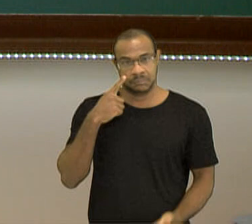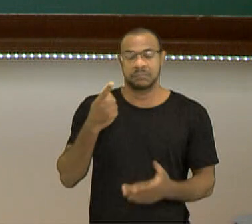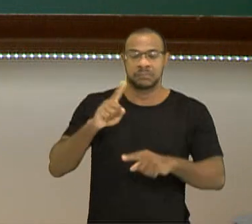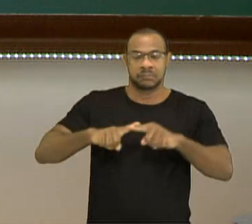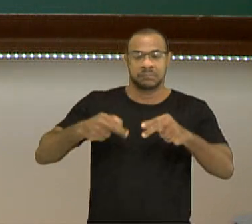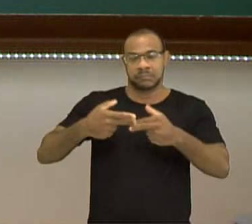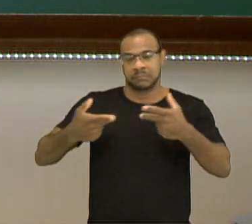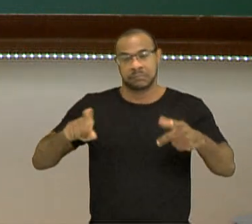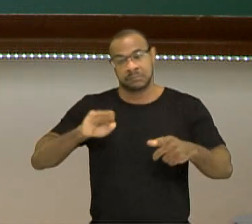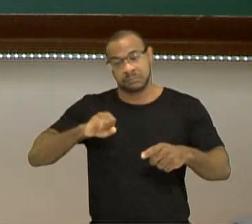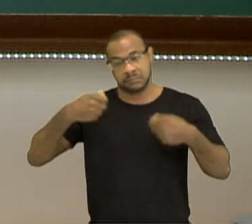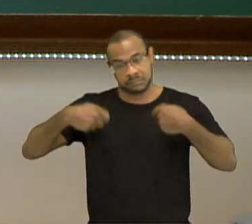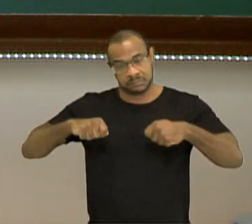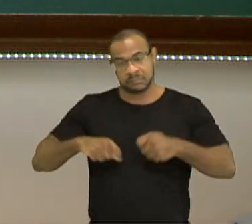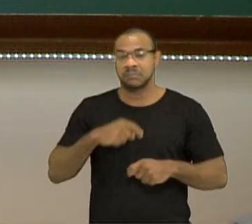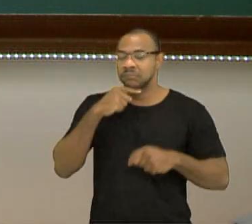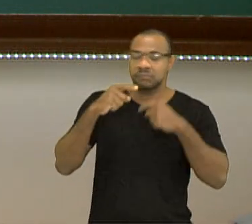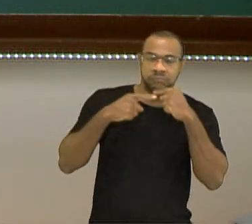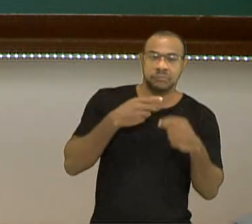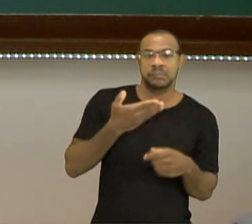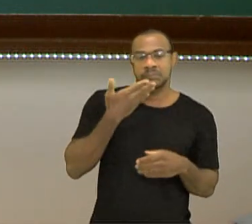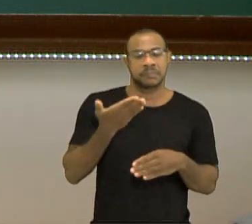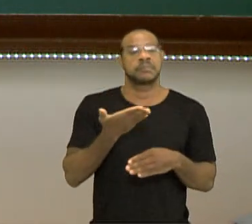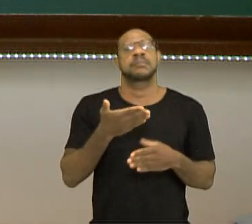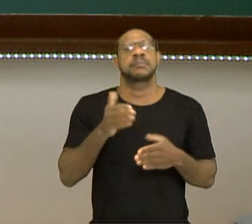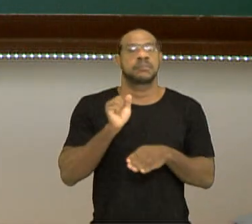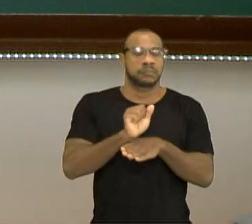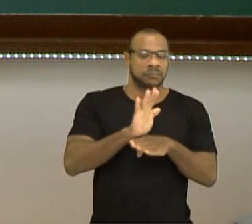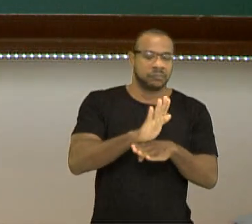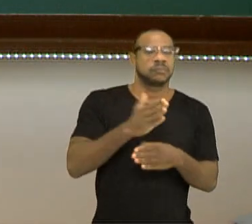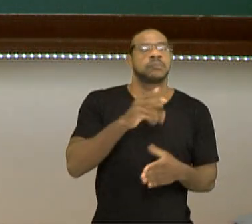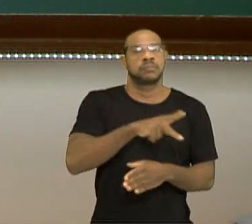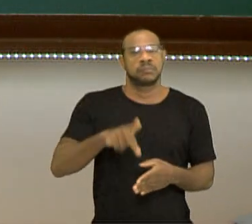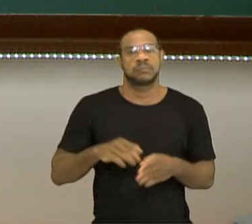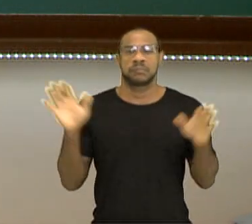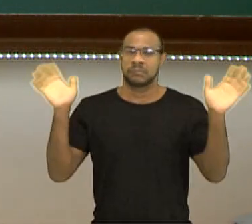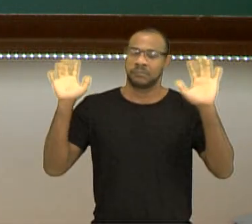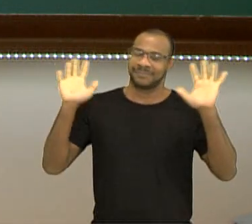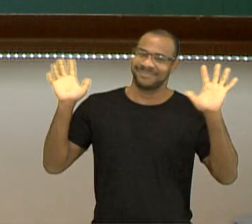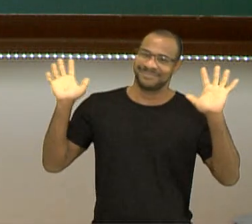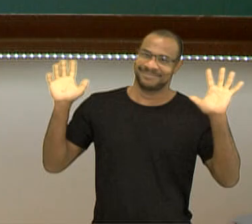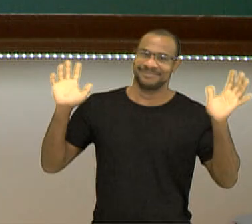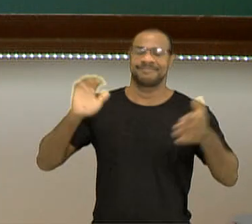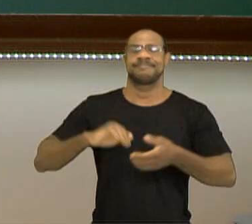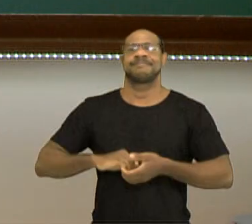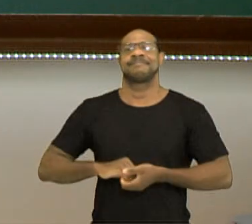se preciso for. Tirem suas dúvidas, não deixem acumular. Bye bye. See you next class.